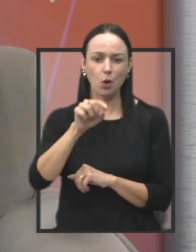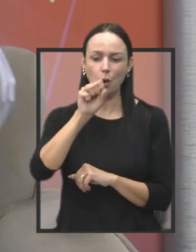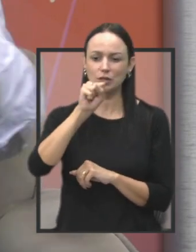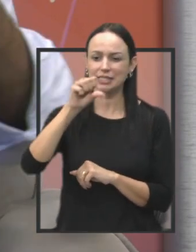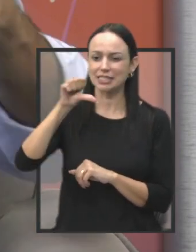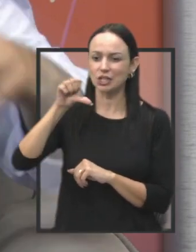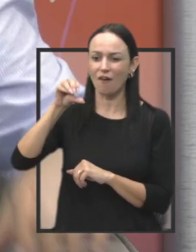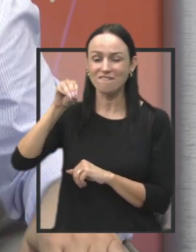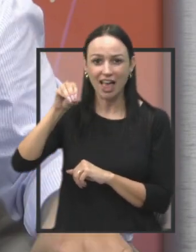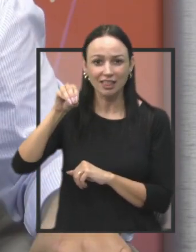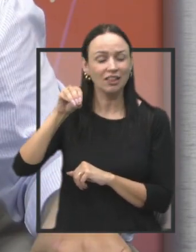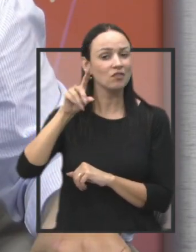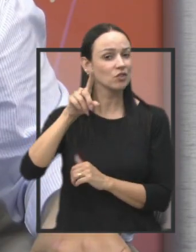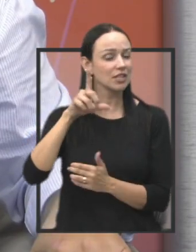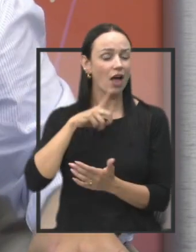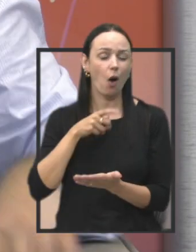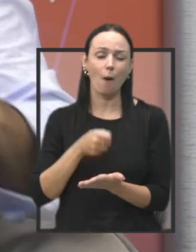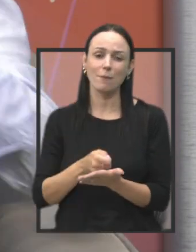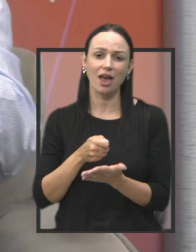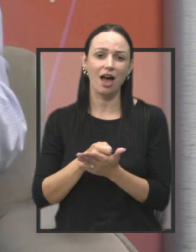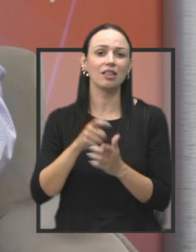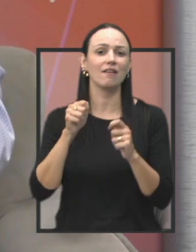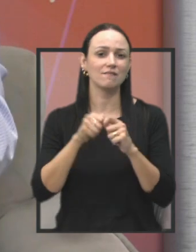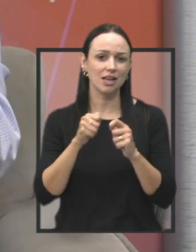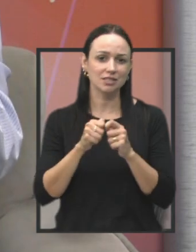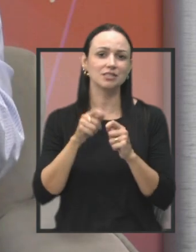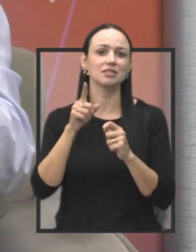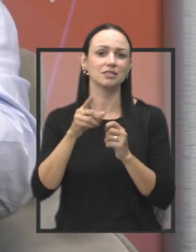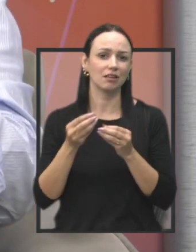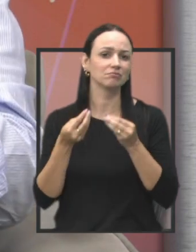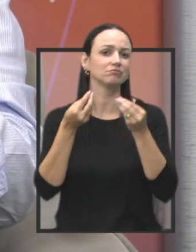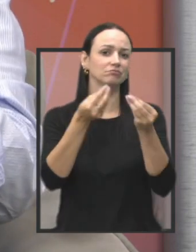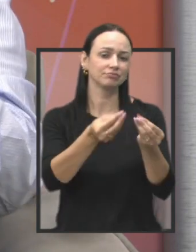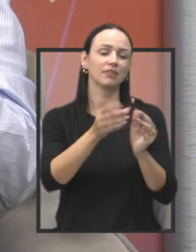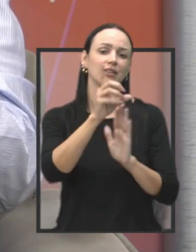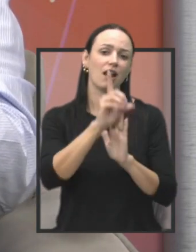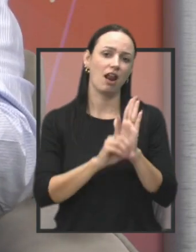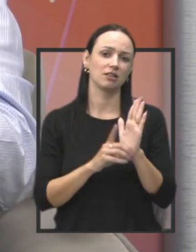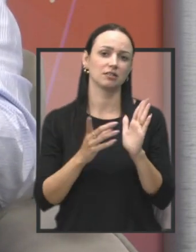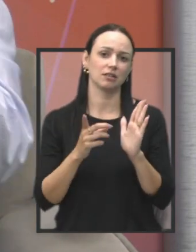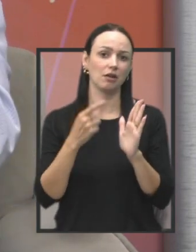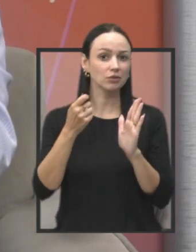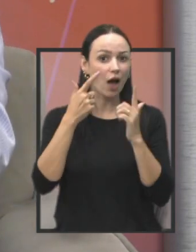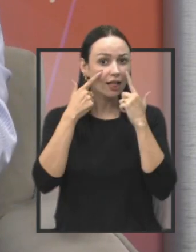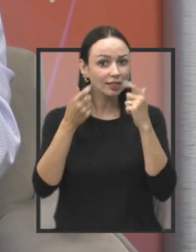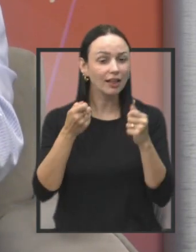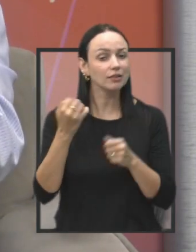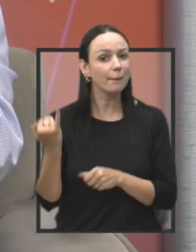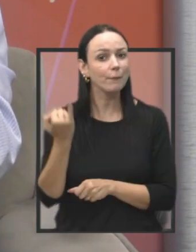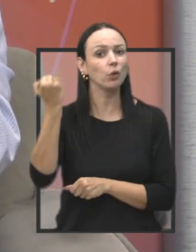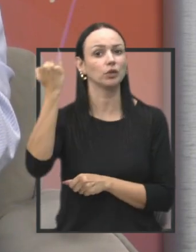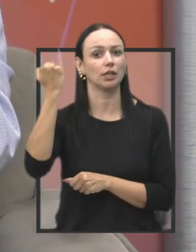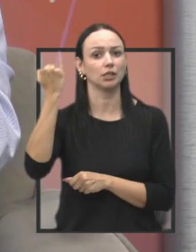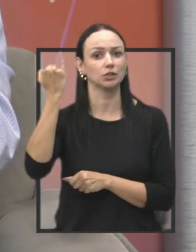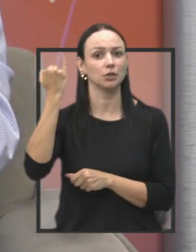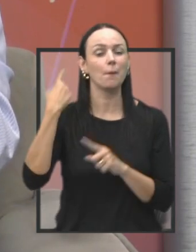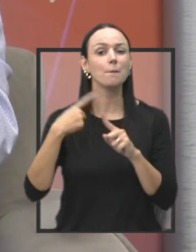33.890, você já está obrigado à entrega da declaração. Dê essa importância. Por quê? Passado o prazo,